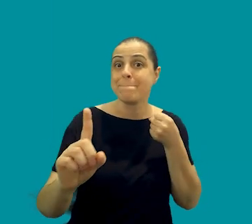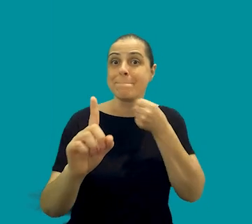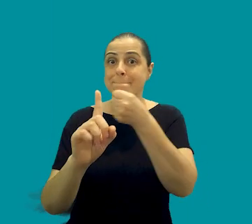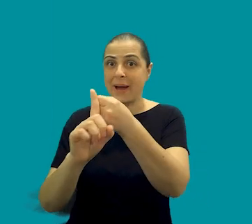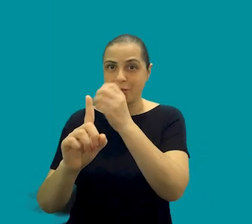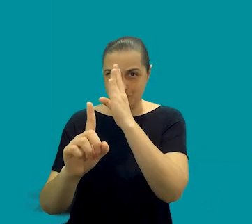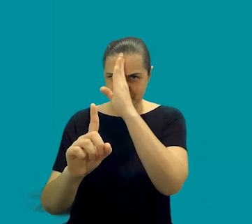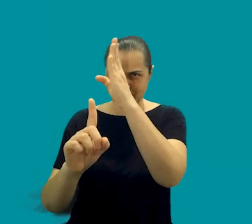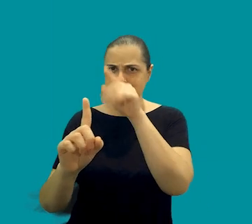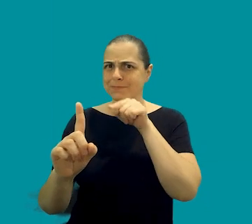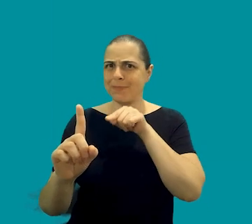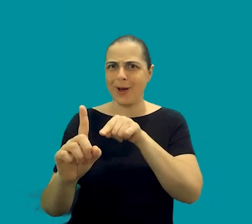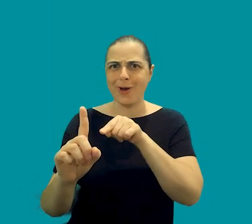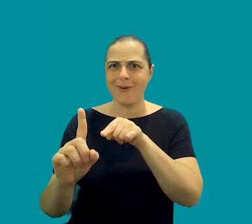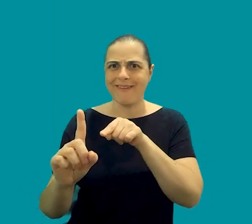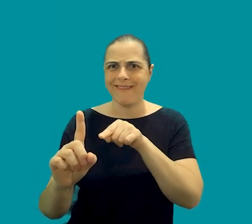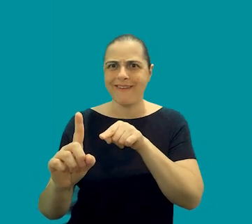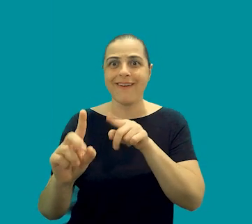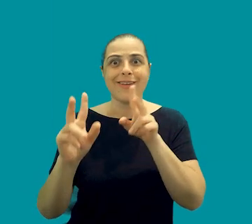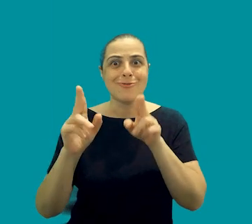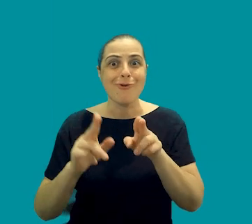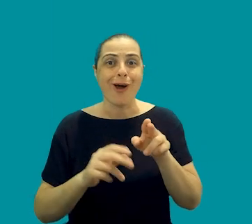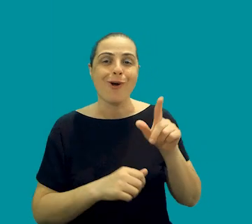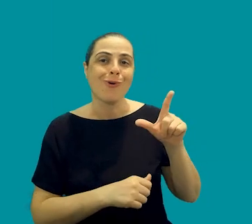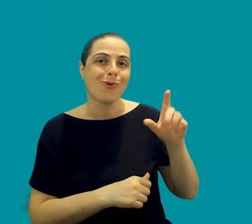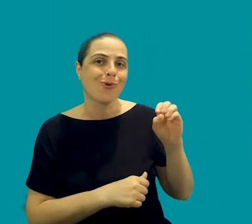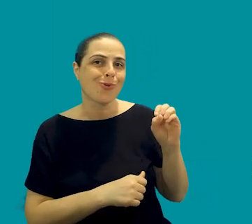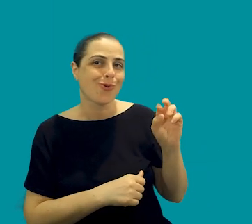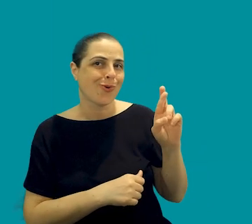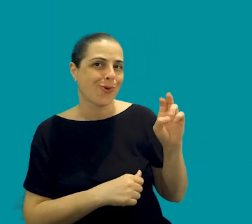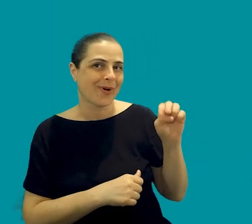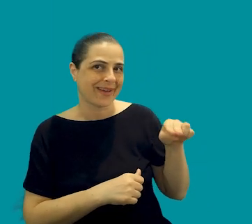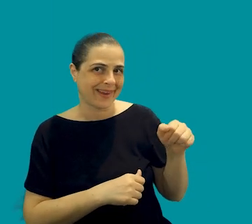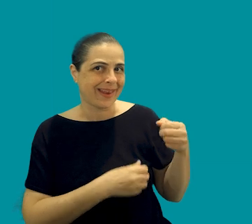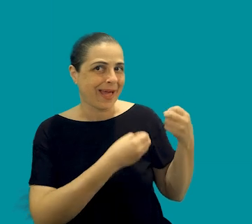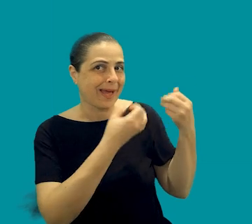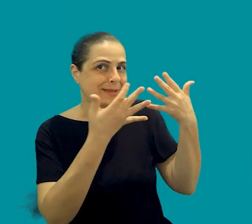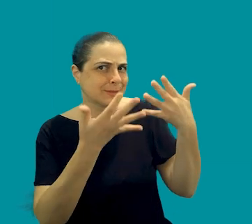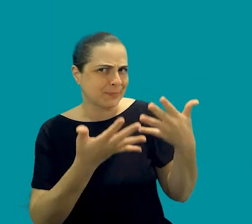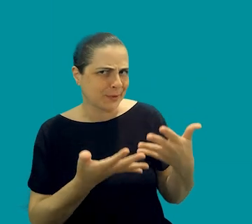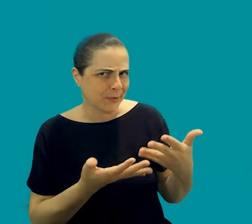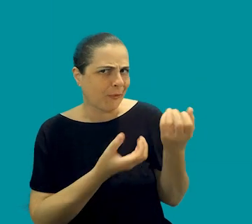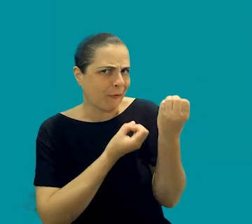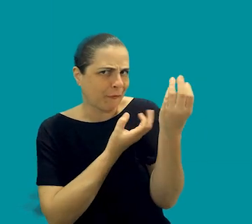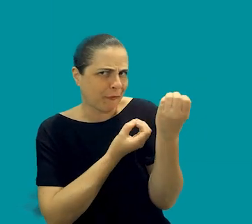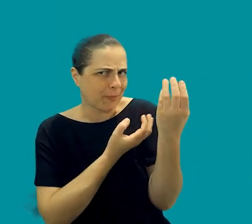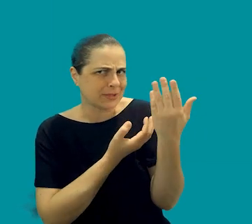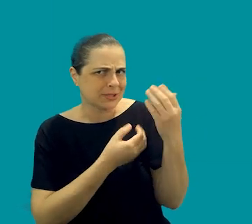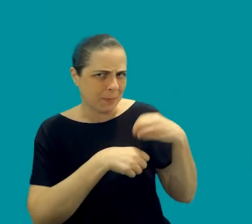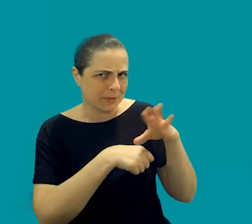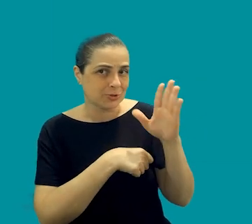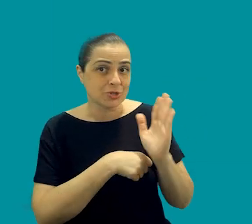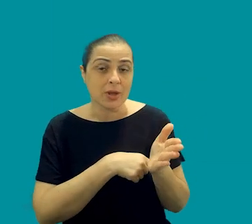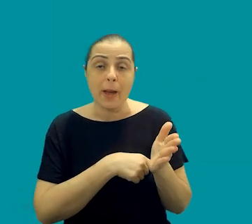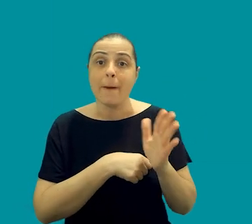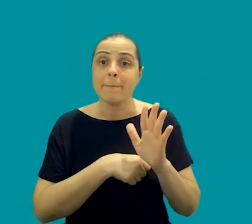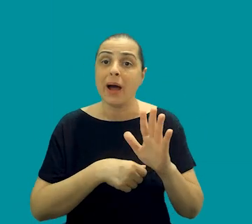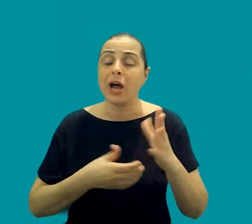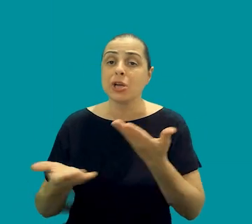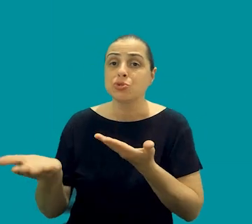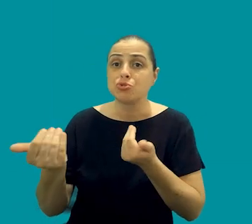do jovem. Isso a gente está falando desse número que a Lorena trouxe, lembrando que a gente não consegue contemplar todos os jovens,